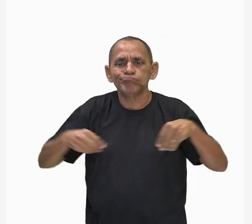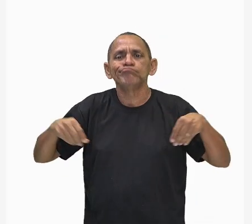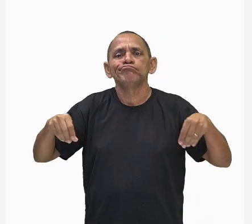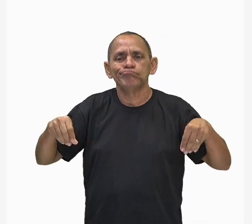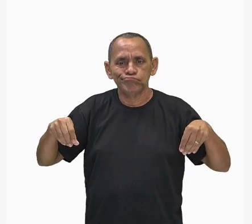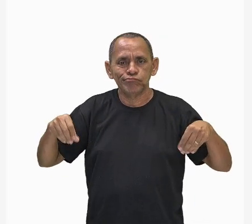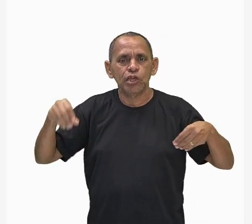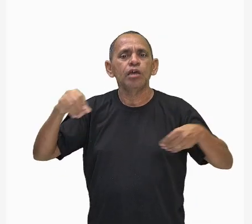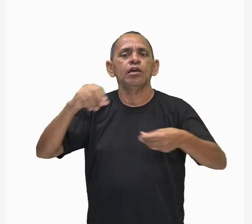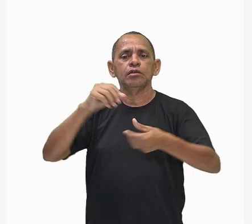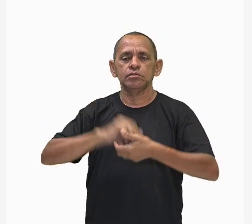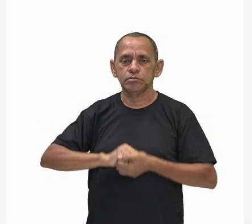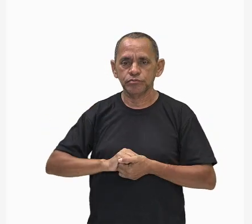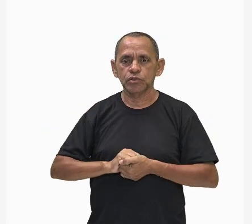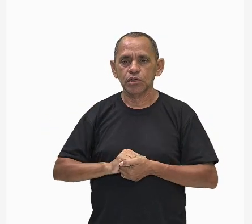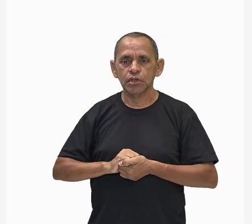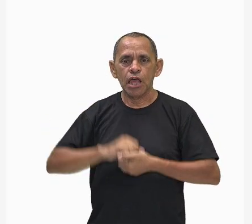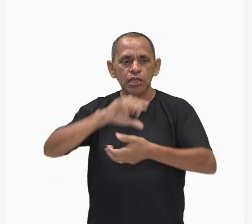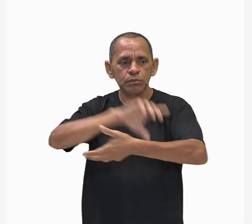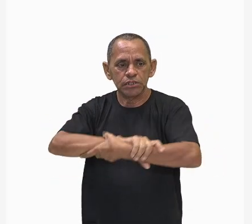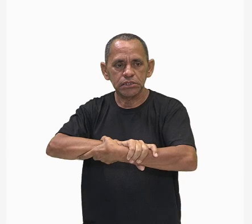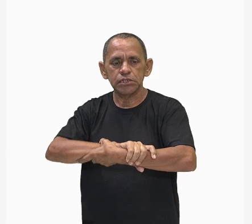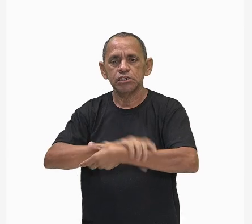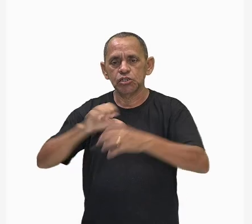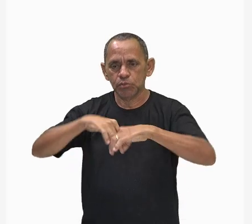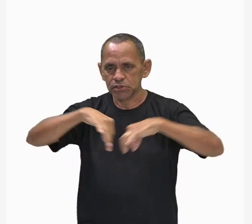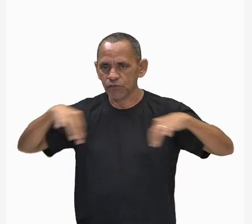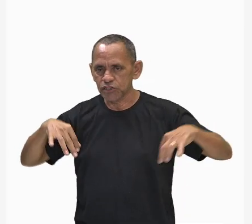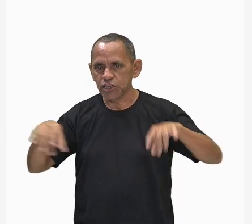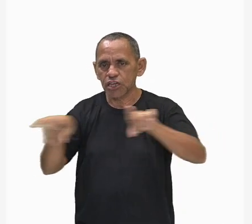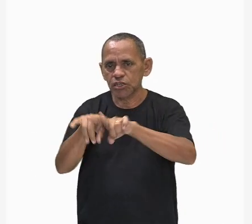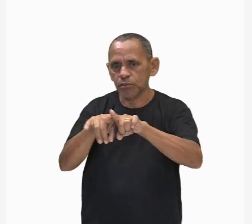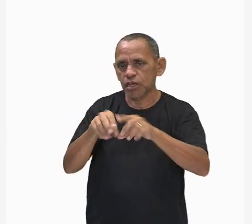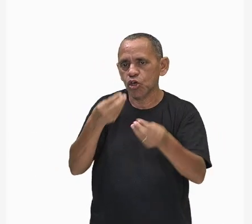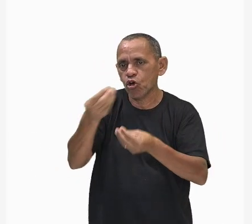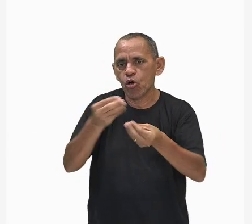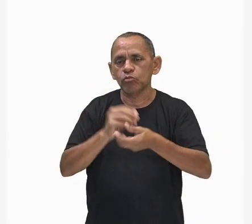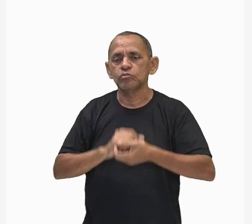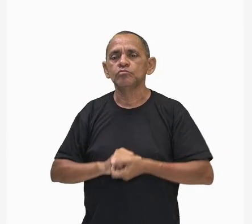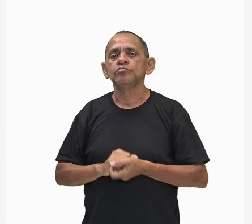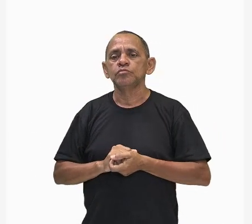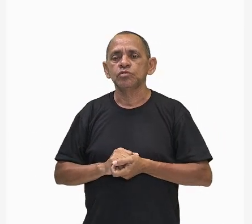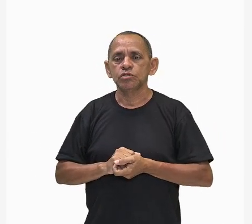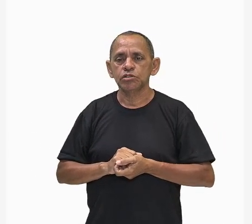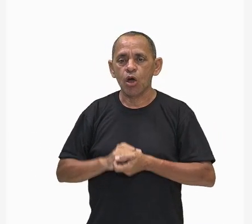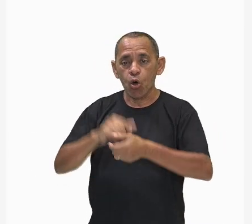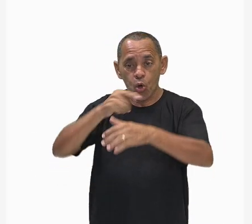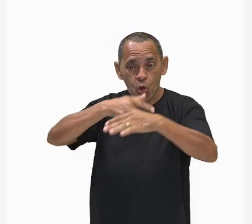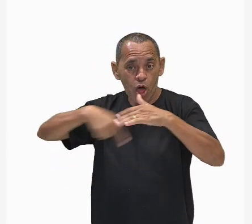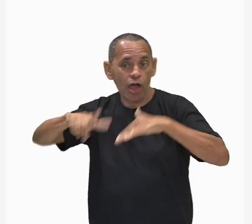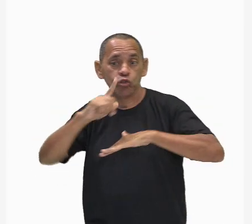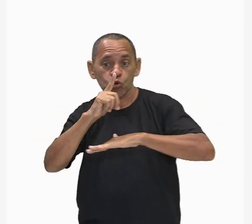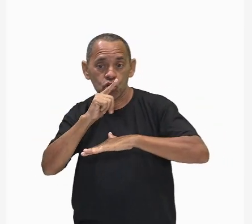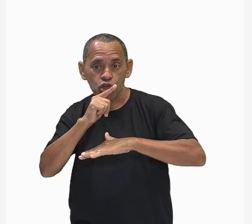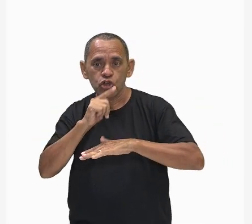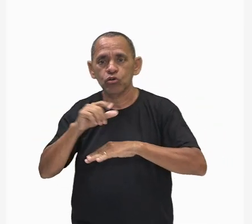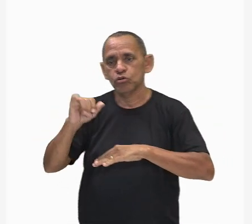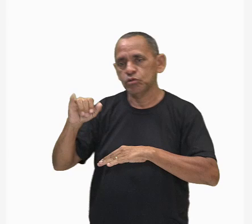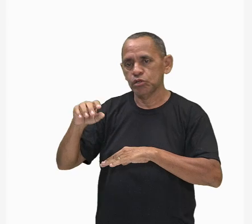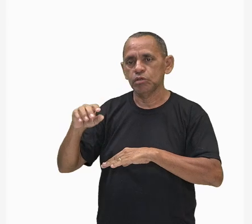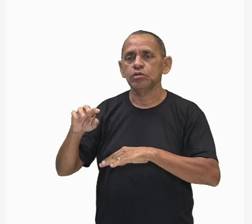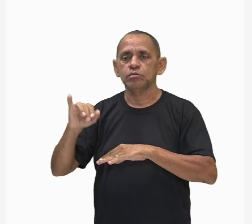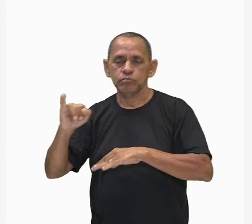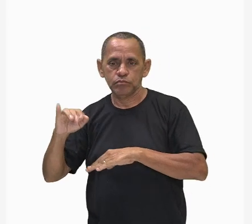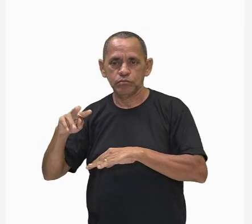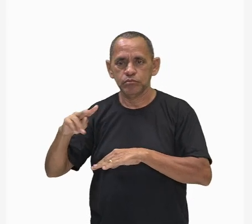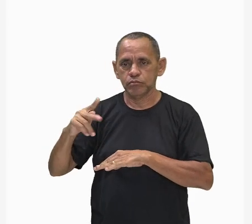portugueses, à margem do riacho do Ipiranga, Dom Pedro proclamou a independência do Brasil em 7